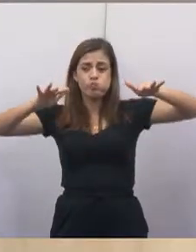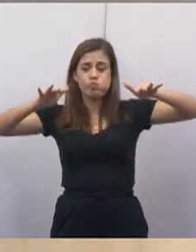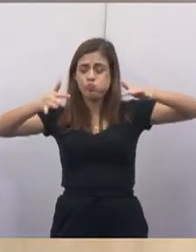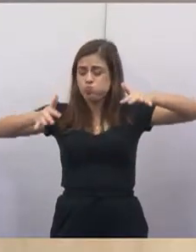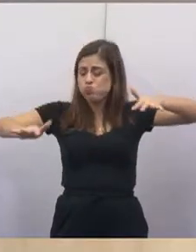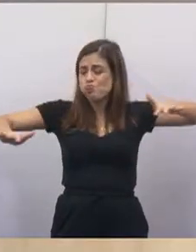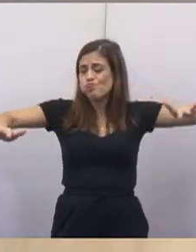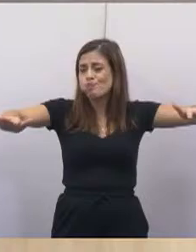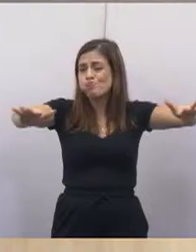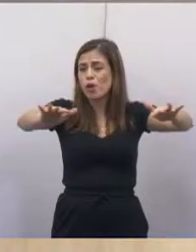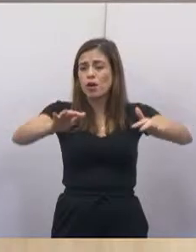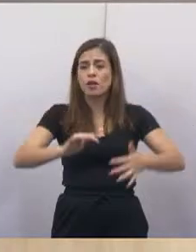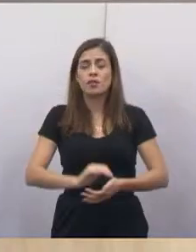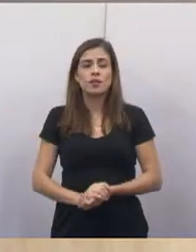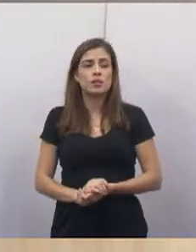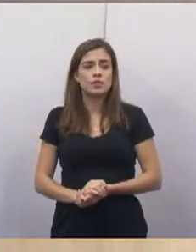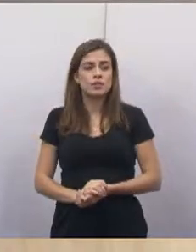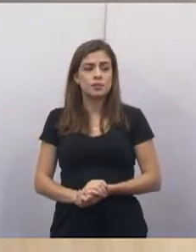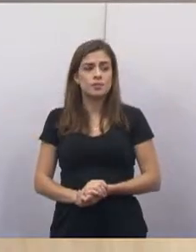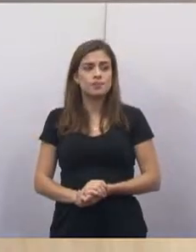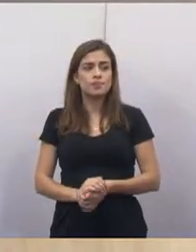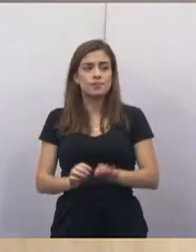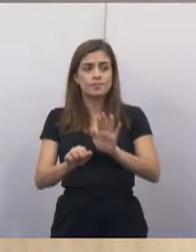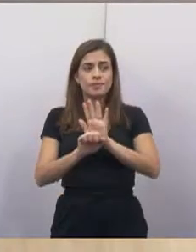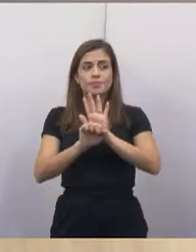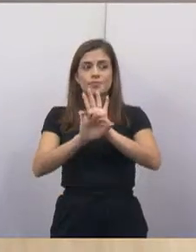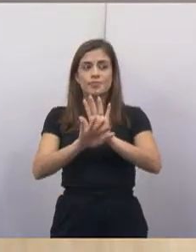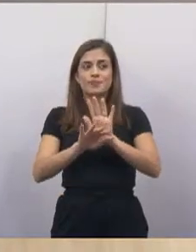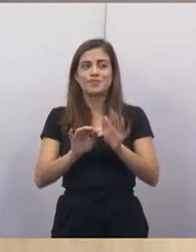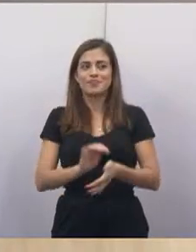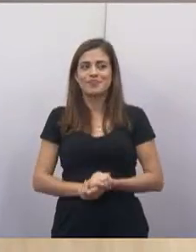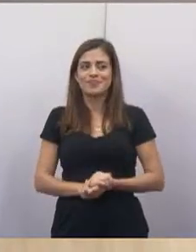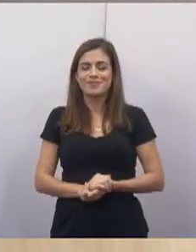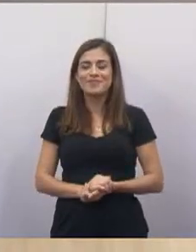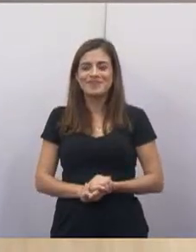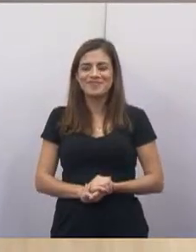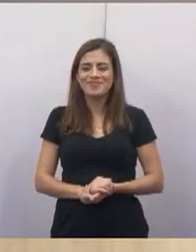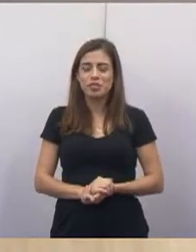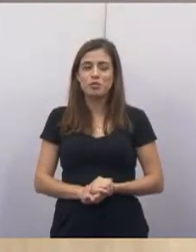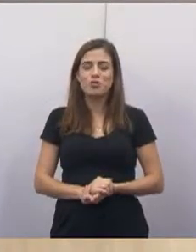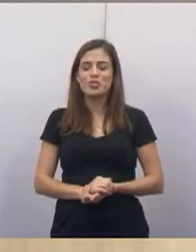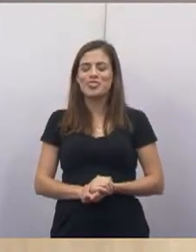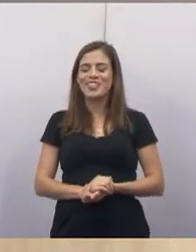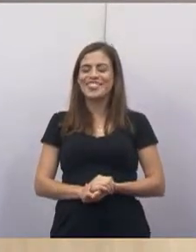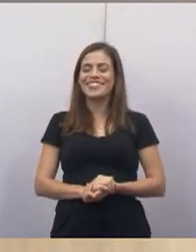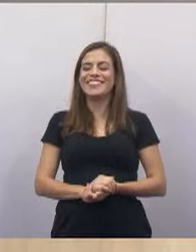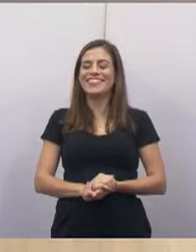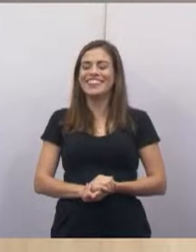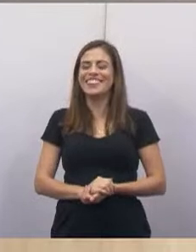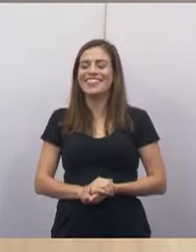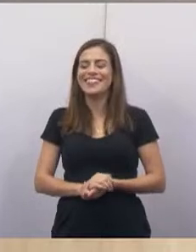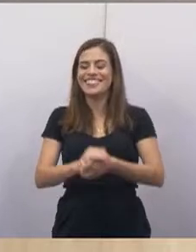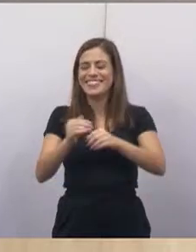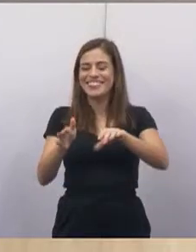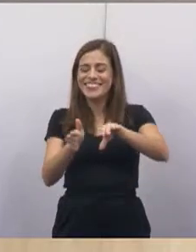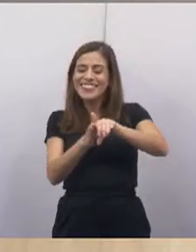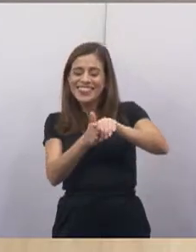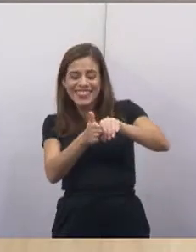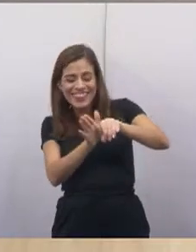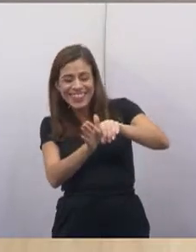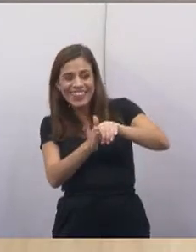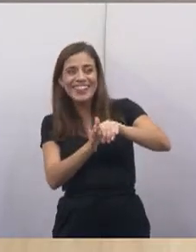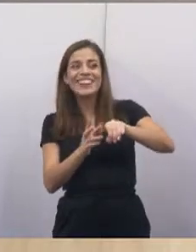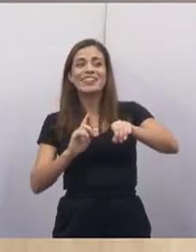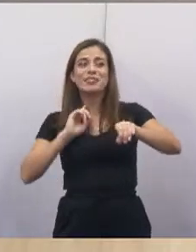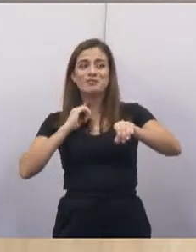a nossa indicação para que sejam colocados grades de proteção nas entradas dos bueiros ou bocas